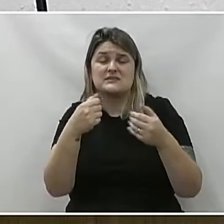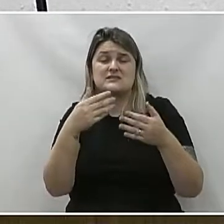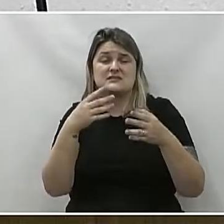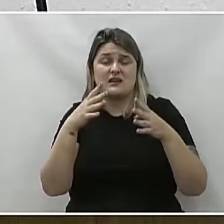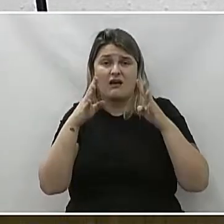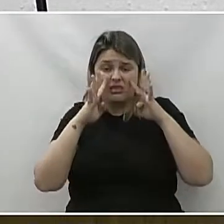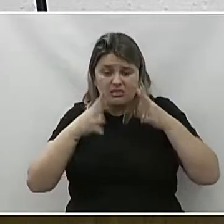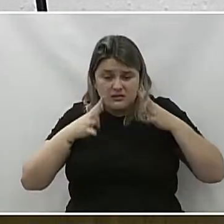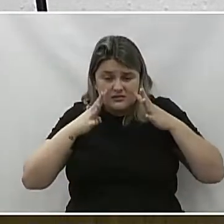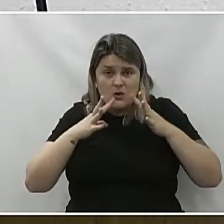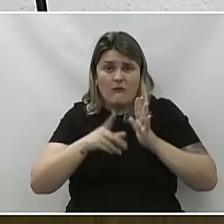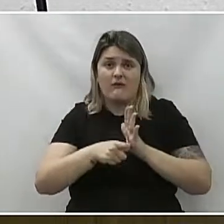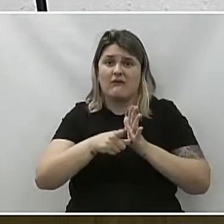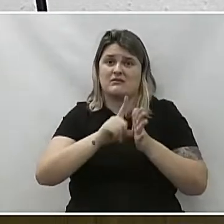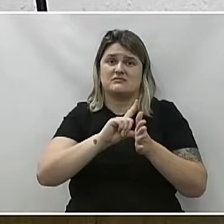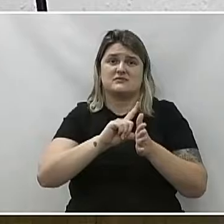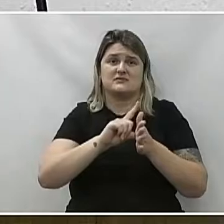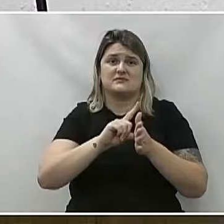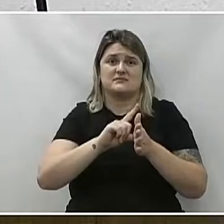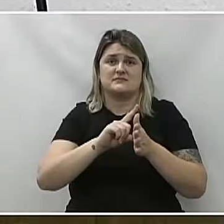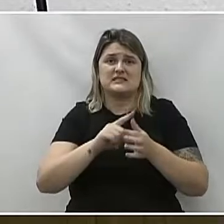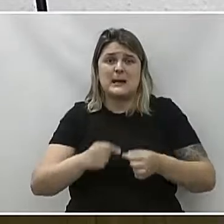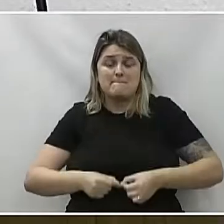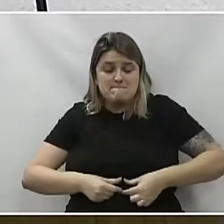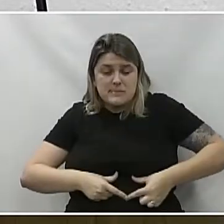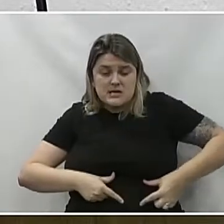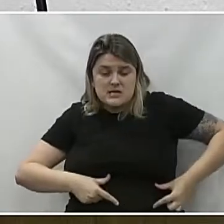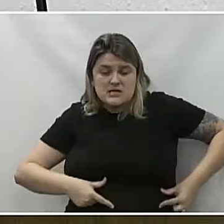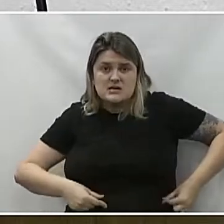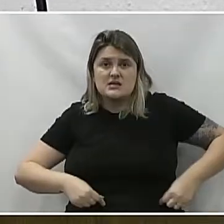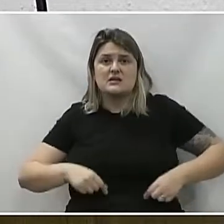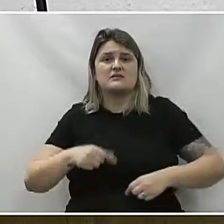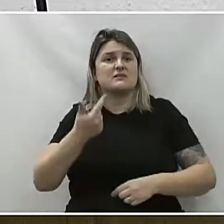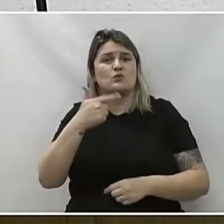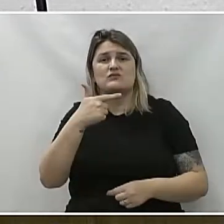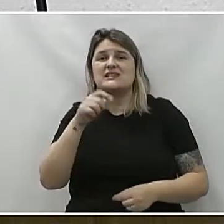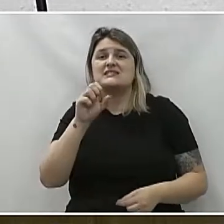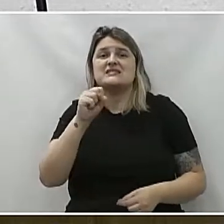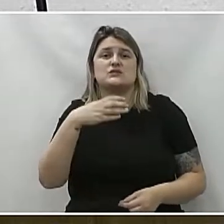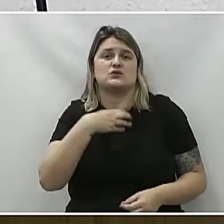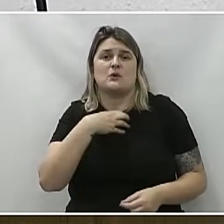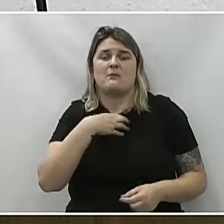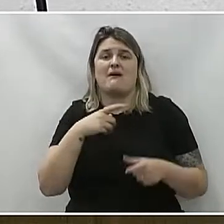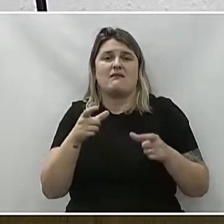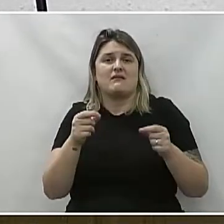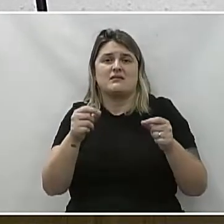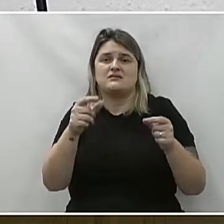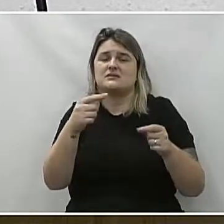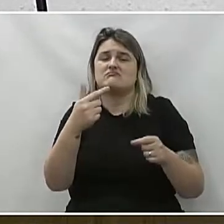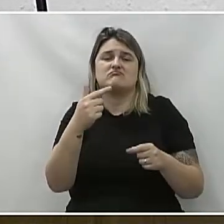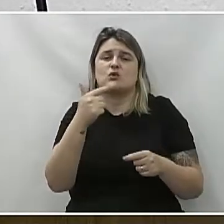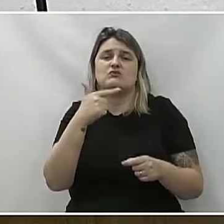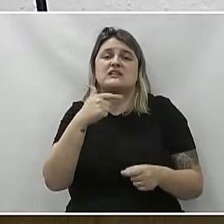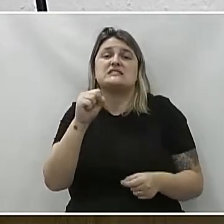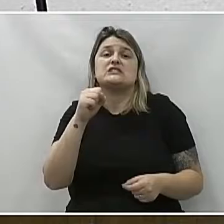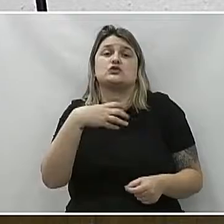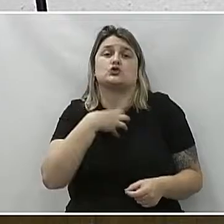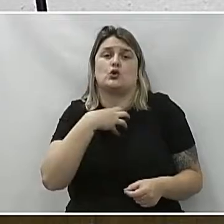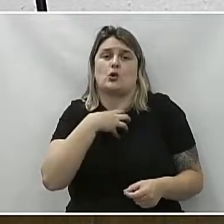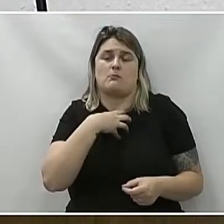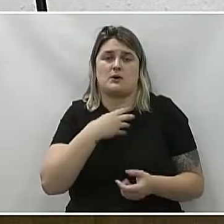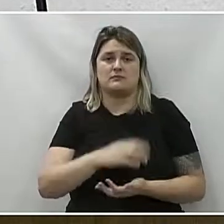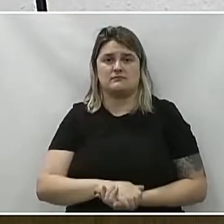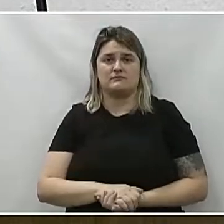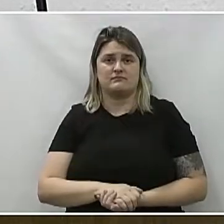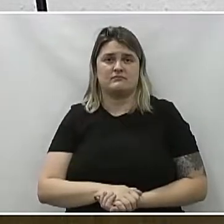e de pâncreas, não existem sintomas, ou poucos sintomas. Esse câncer não deixa lá uma margem